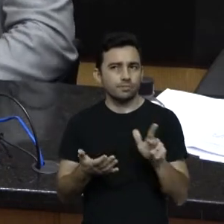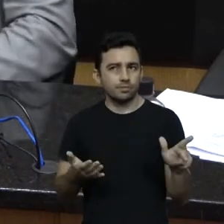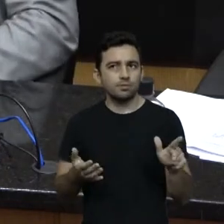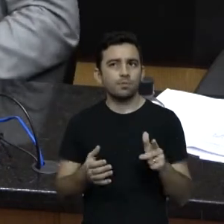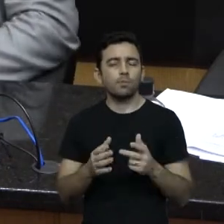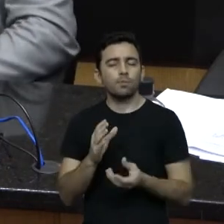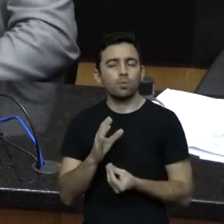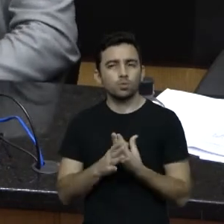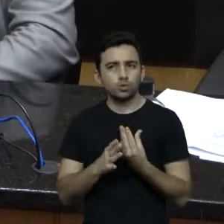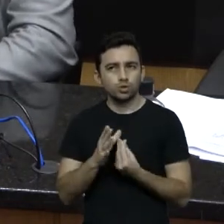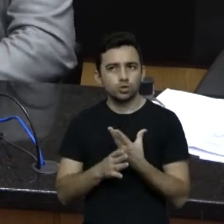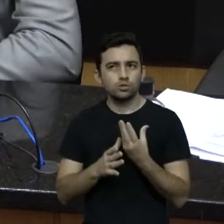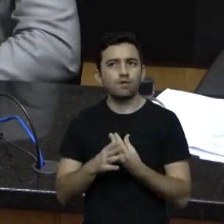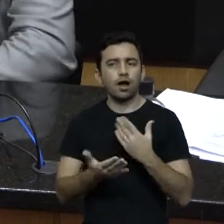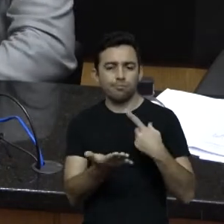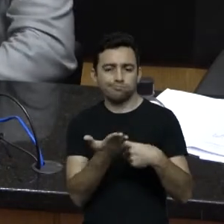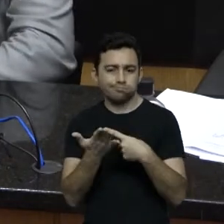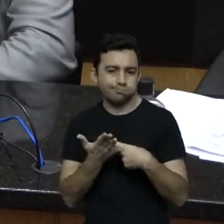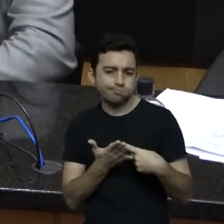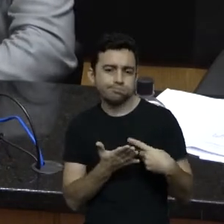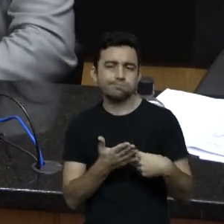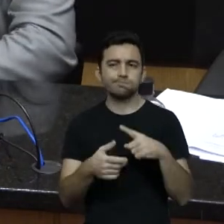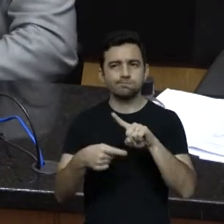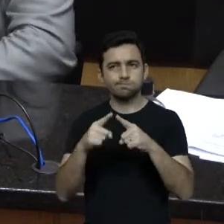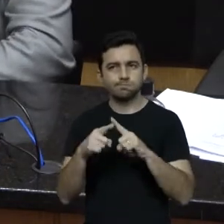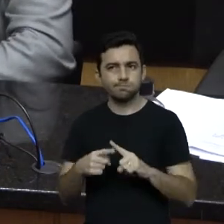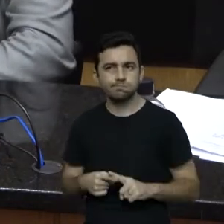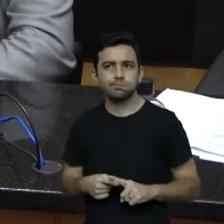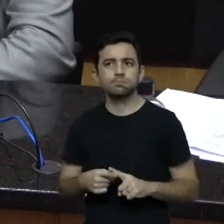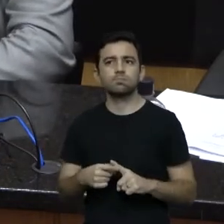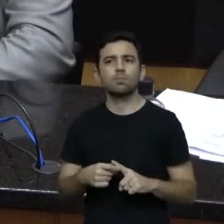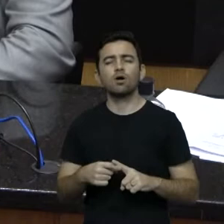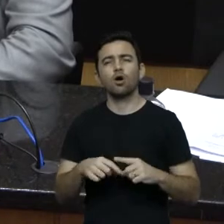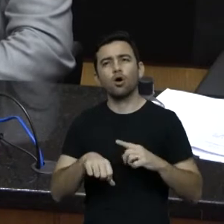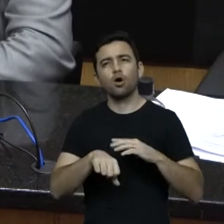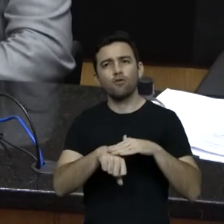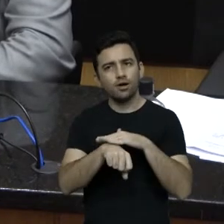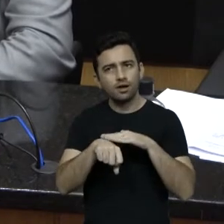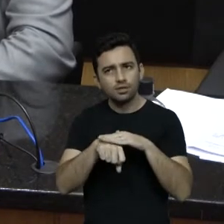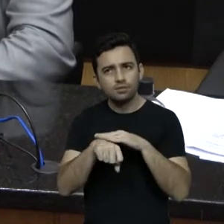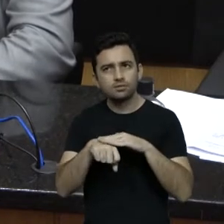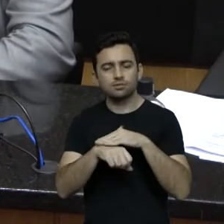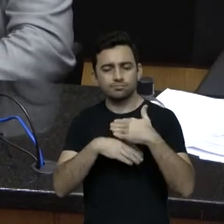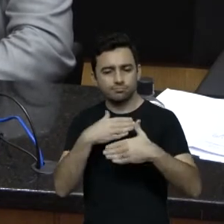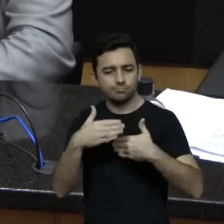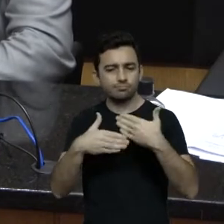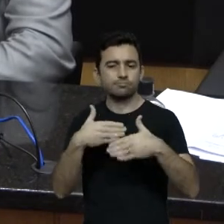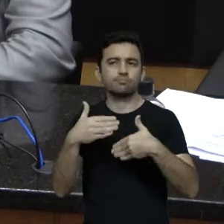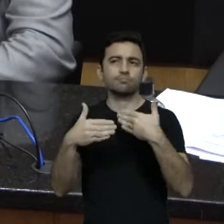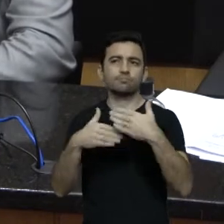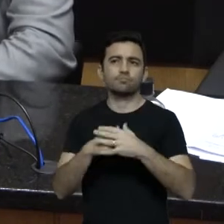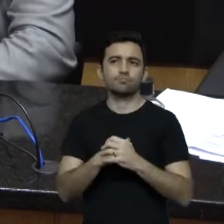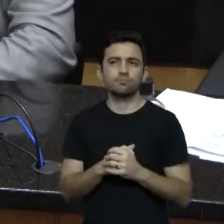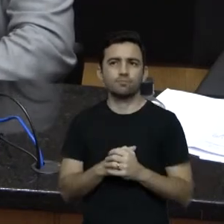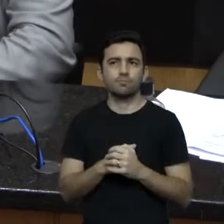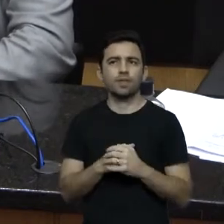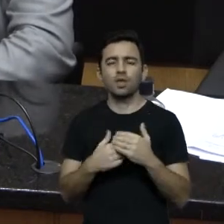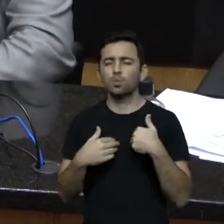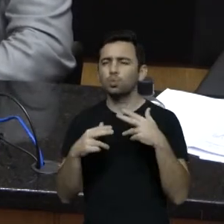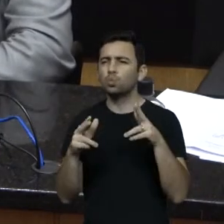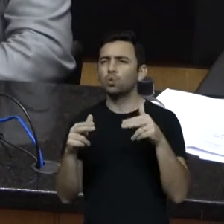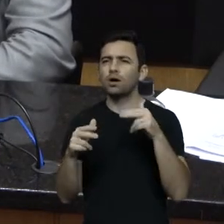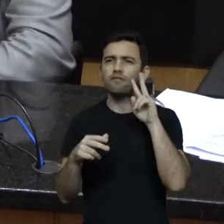com acordo com conversa com diálogo é com diálogo que a gente constrói as coisas eu nunca vi duas pessoas